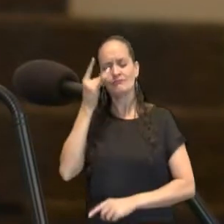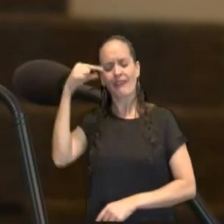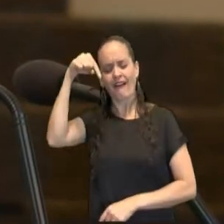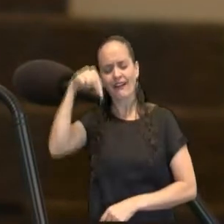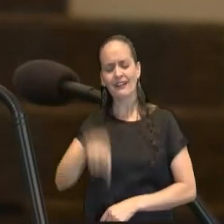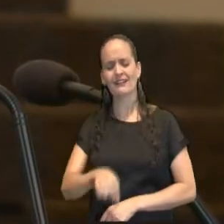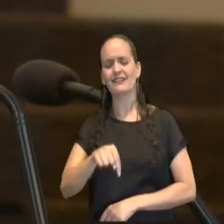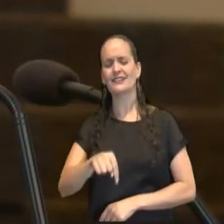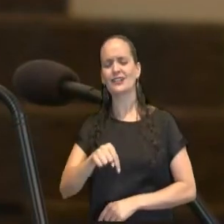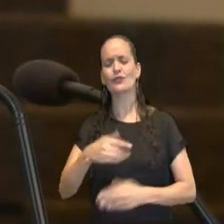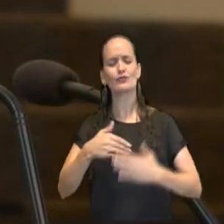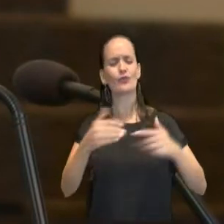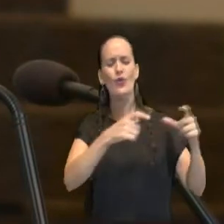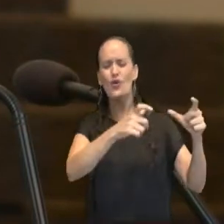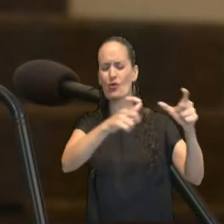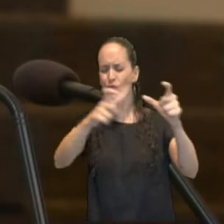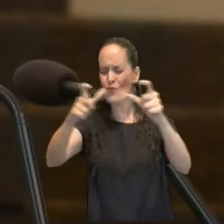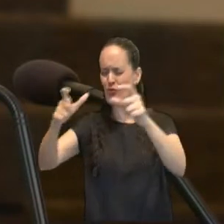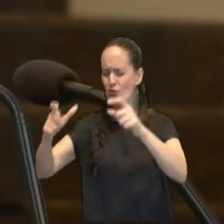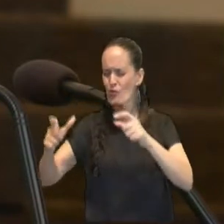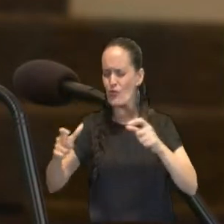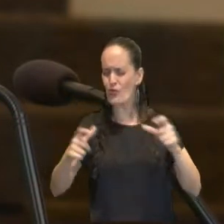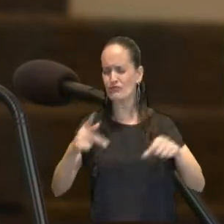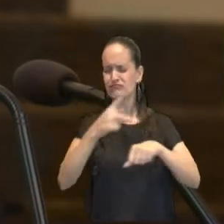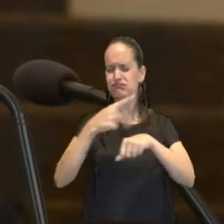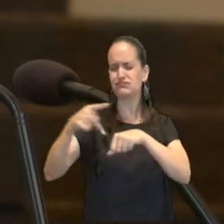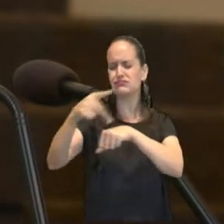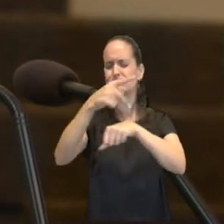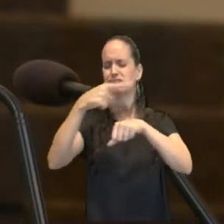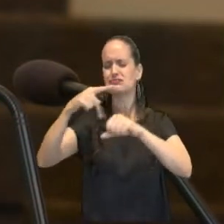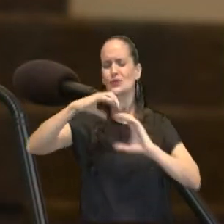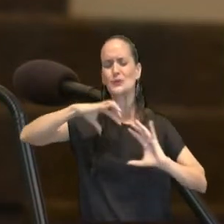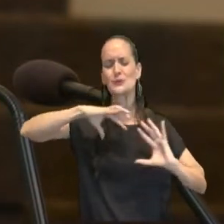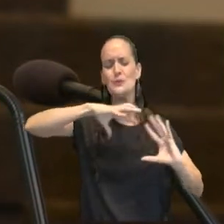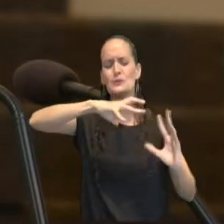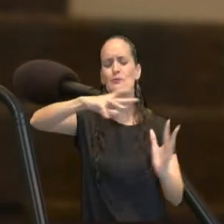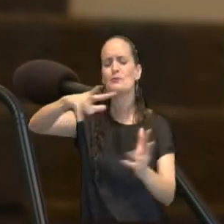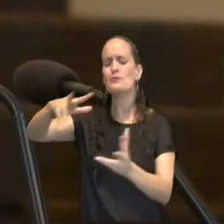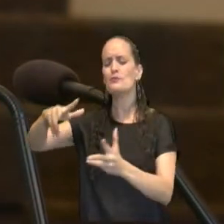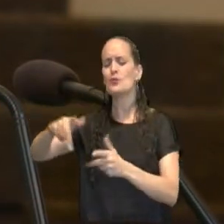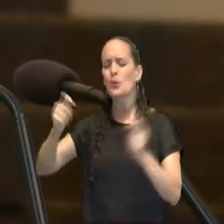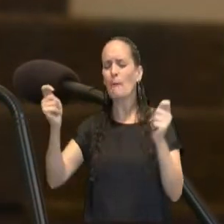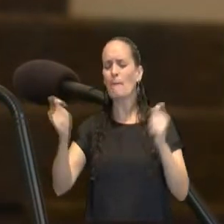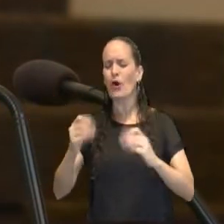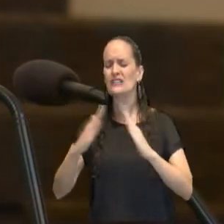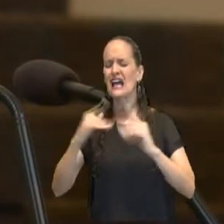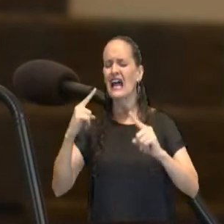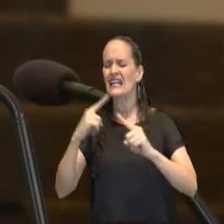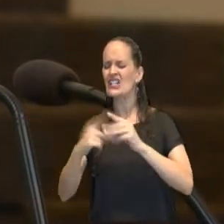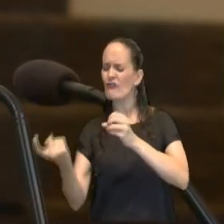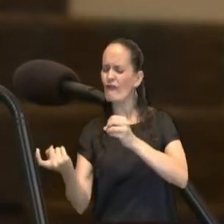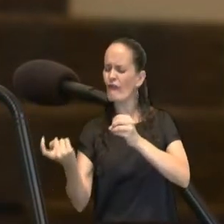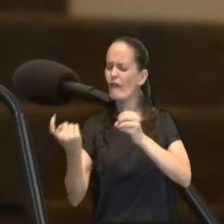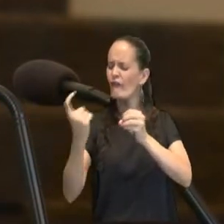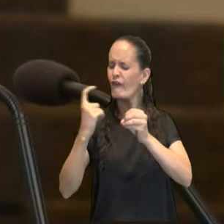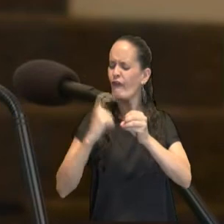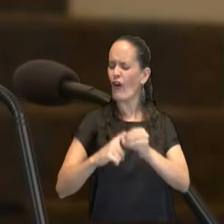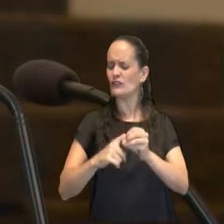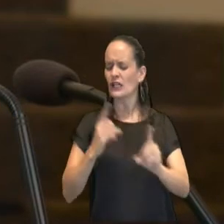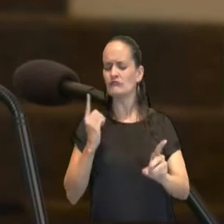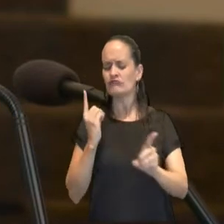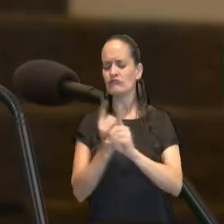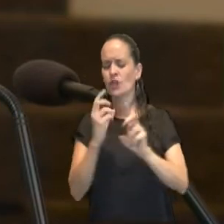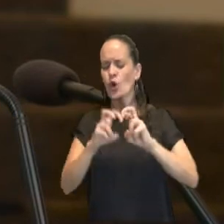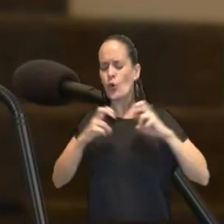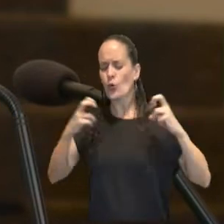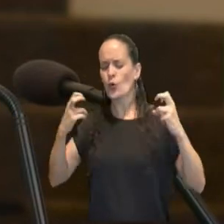Brasil, em todo canto desta nação, em todo canto deste mundo, Senhor, a Tua igreja possa, ó Deus, voltar, ó Deus, para